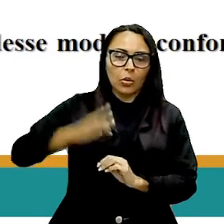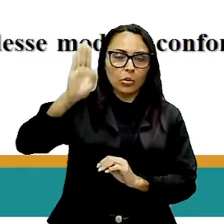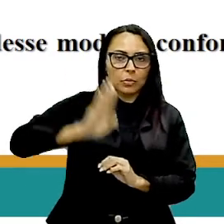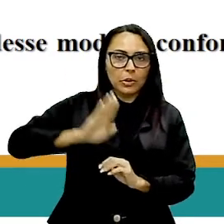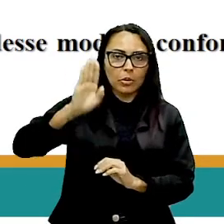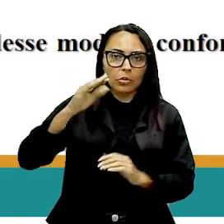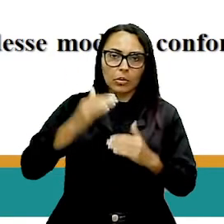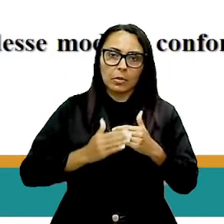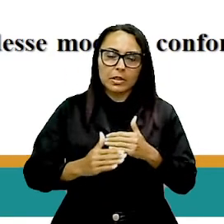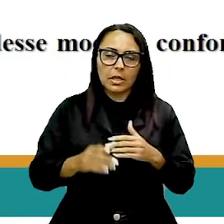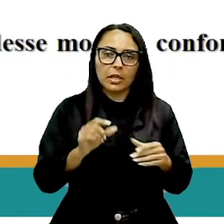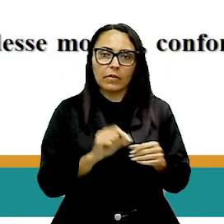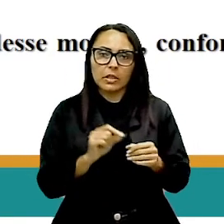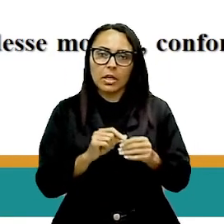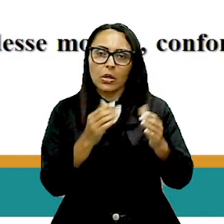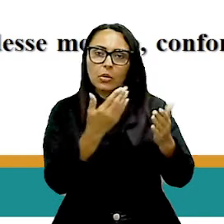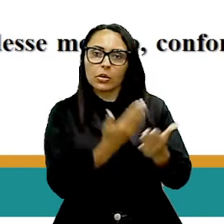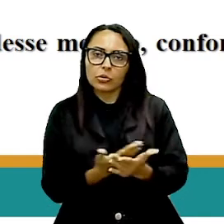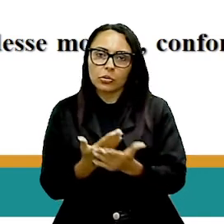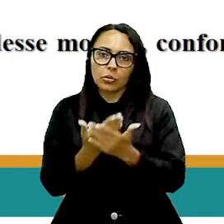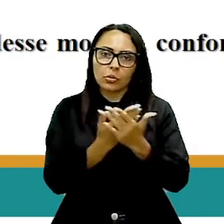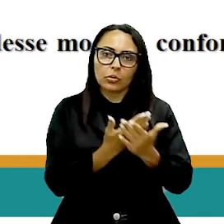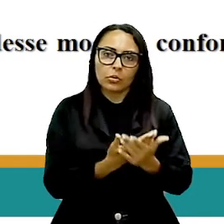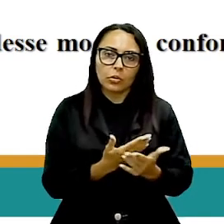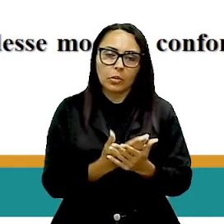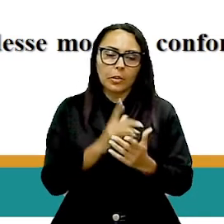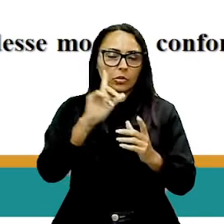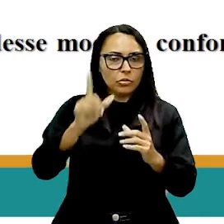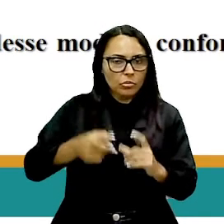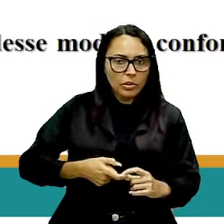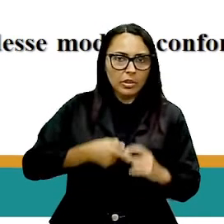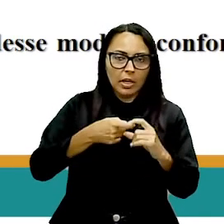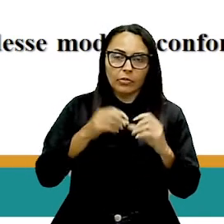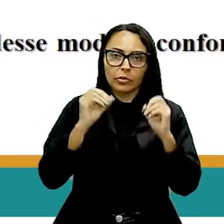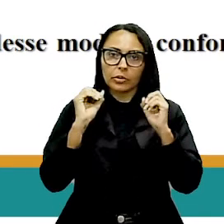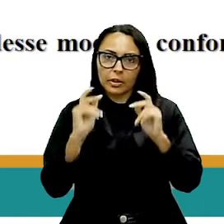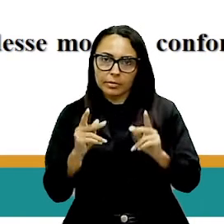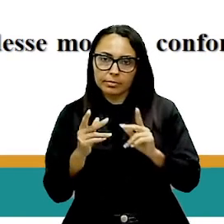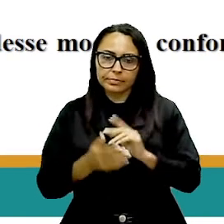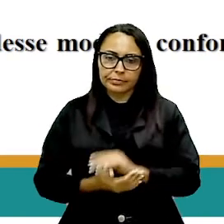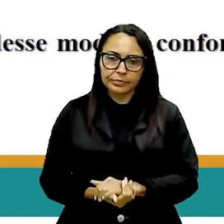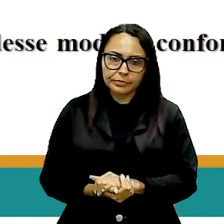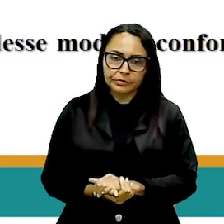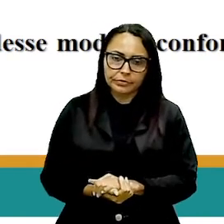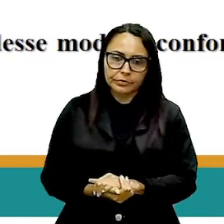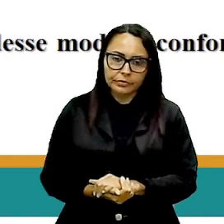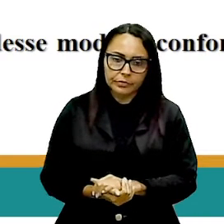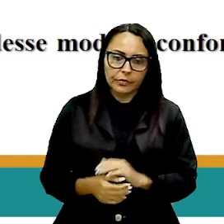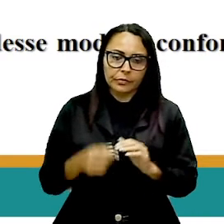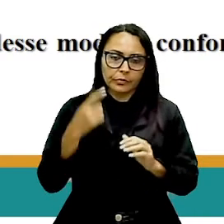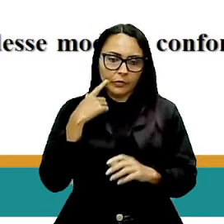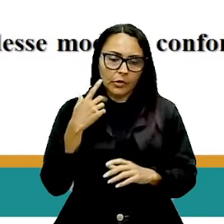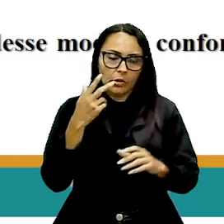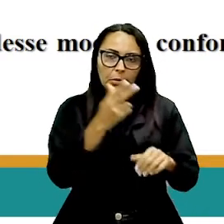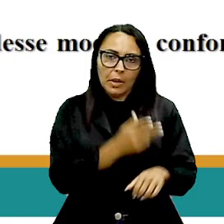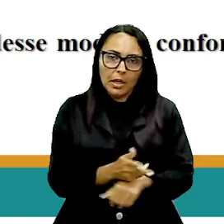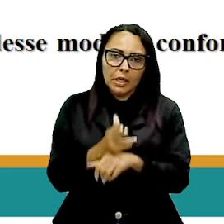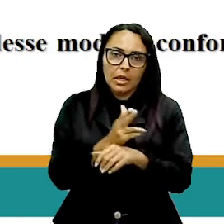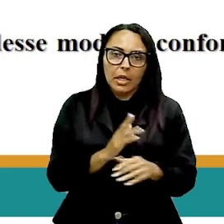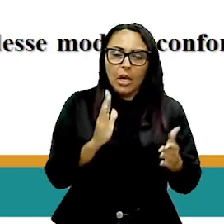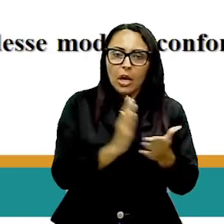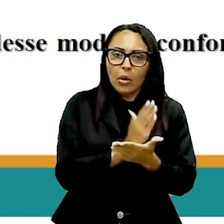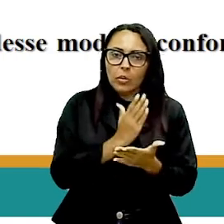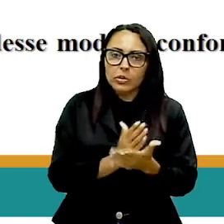a fazer esse estudo sobre a produção sustentável, ok? Sobre essa caça em relação a